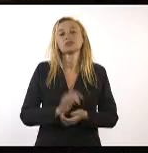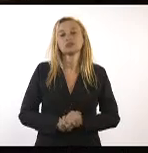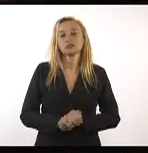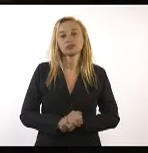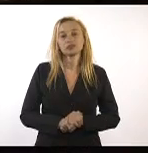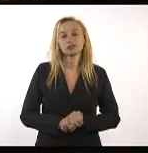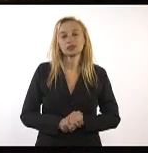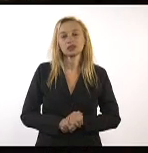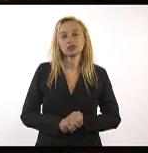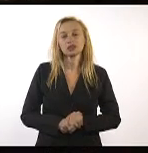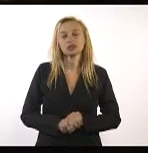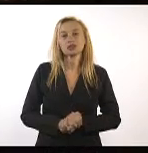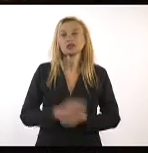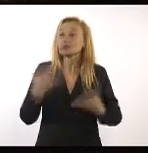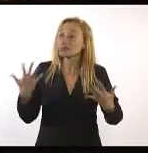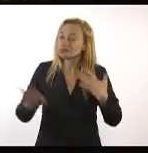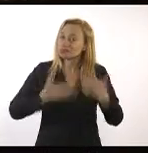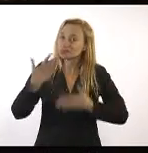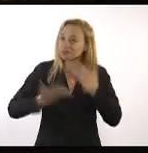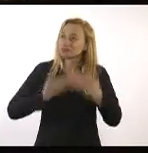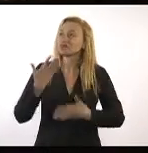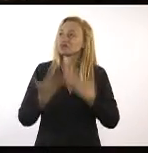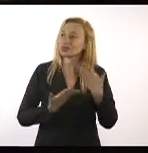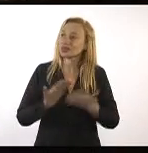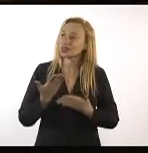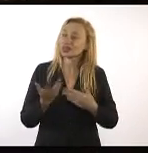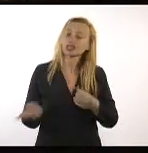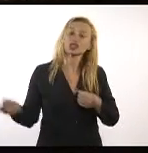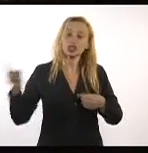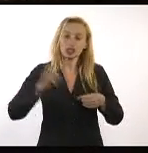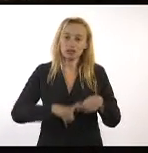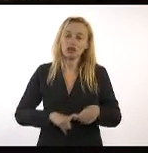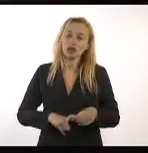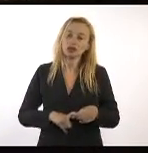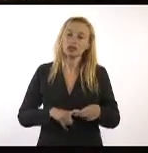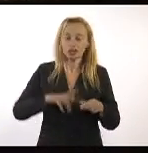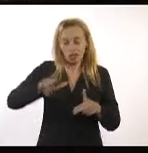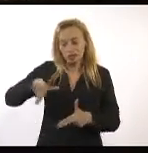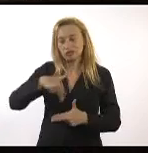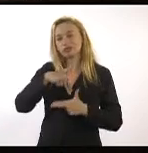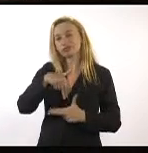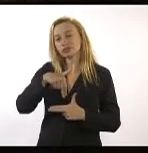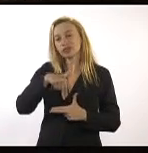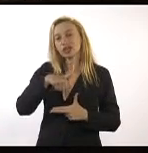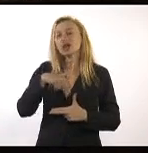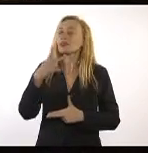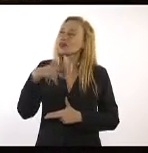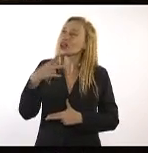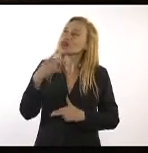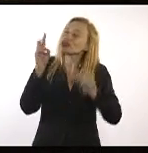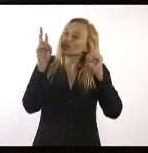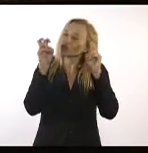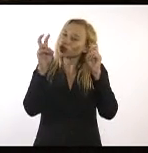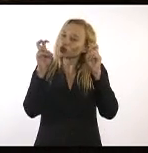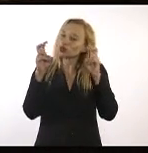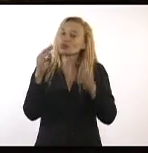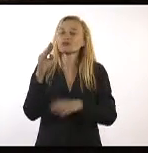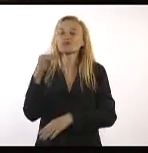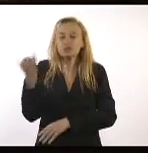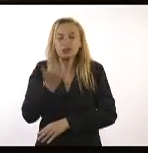ao prazer enorme e está de volta à esse púlpito para falar de um assunto extremamente